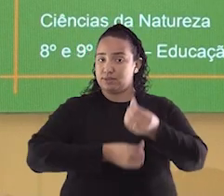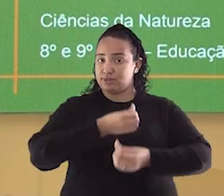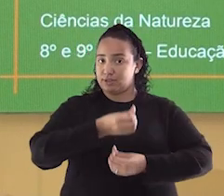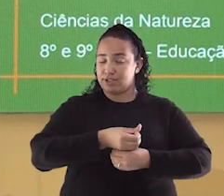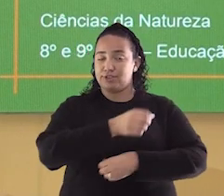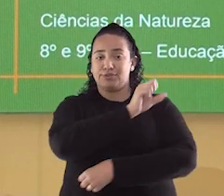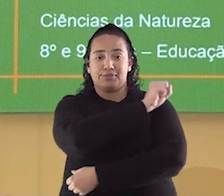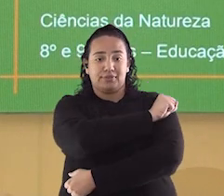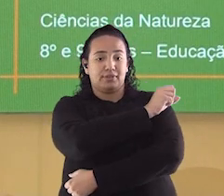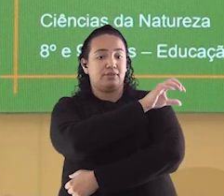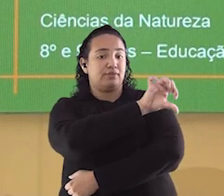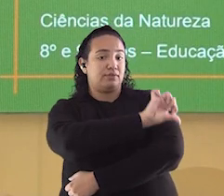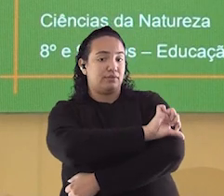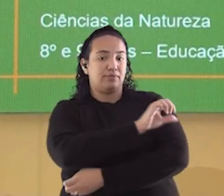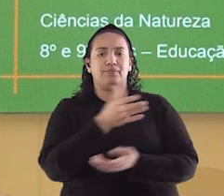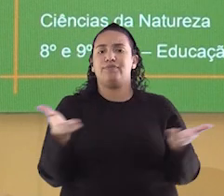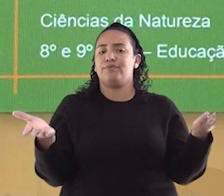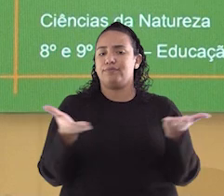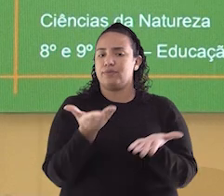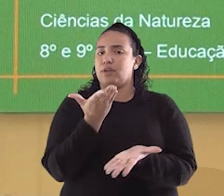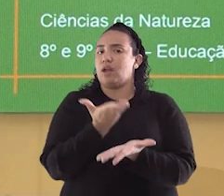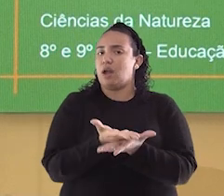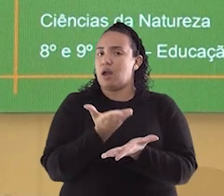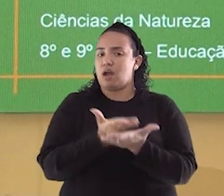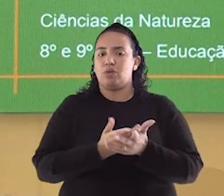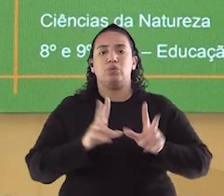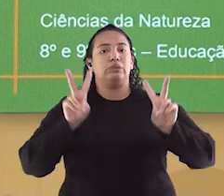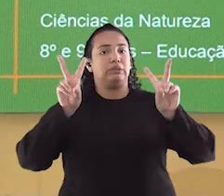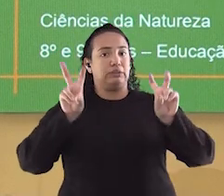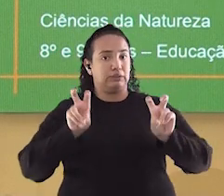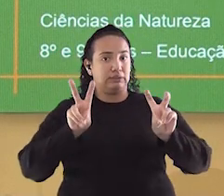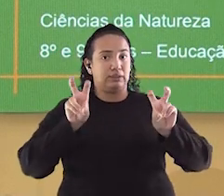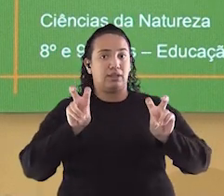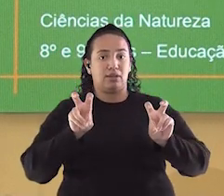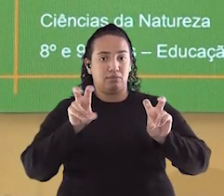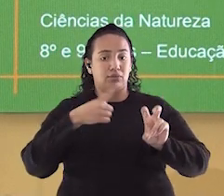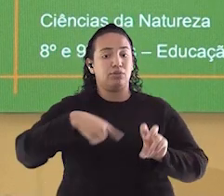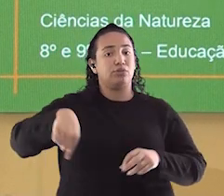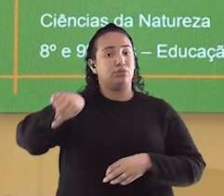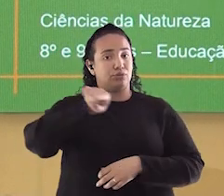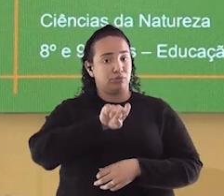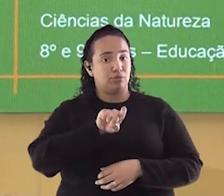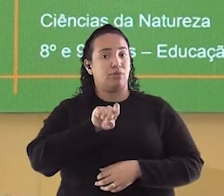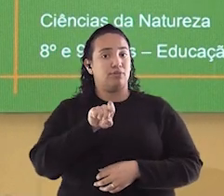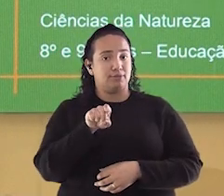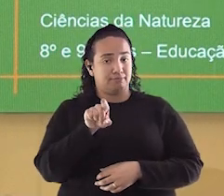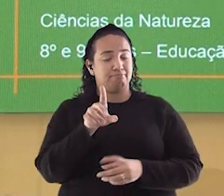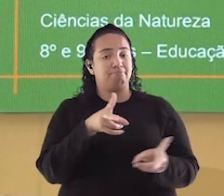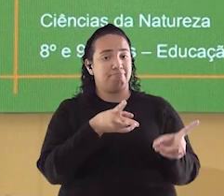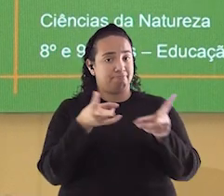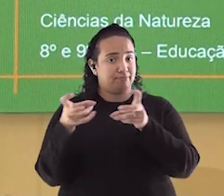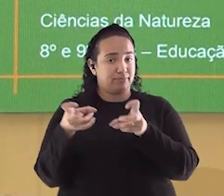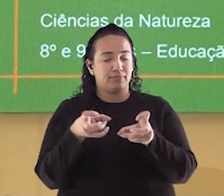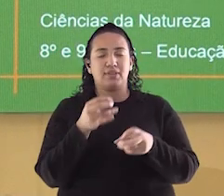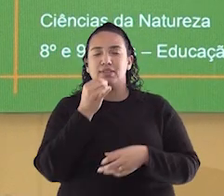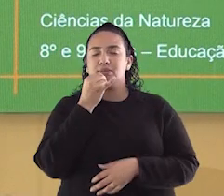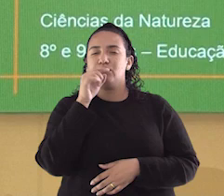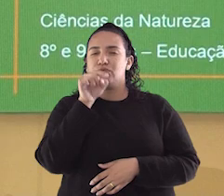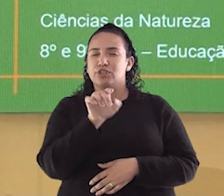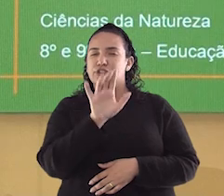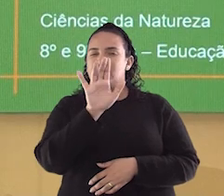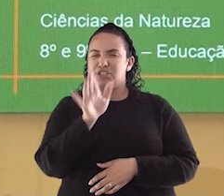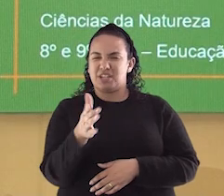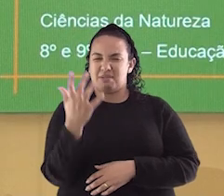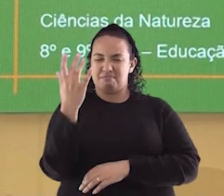aqui para mais uma aula sobre um tema que nos atravessa literalmente. Você já sofreu alguma fratura? Quebrou algum